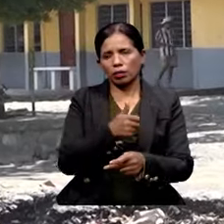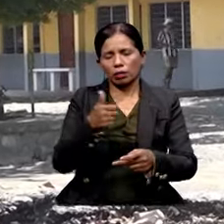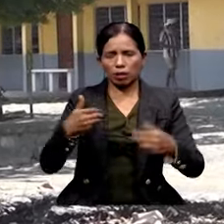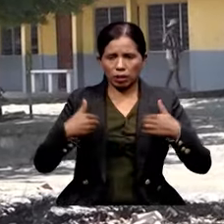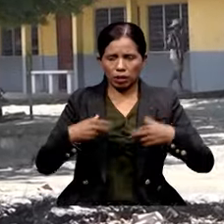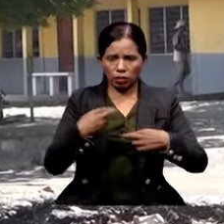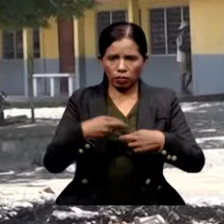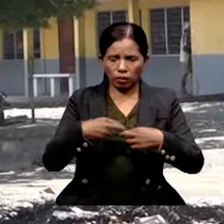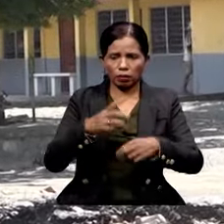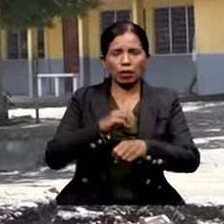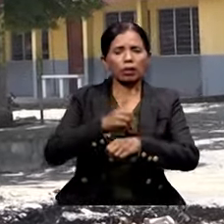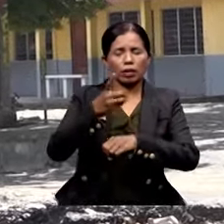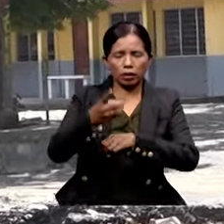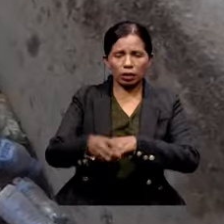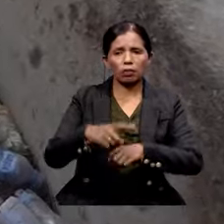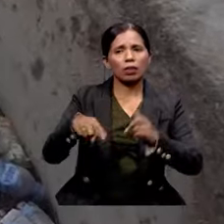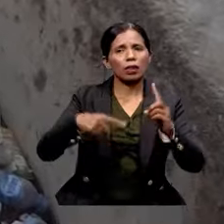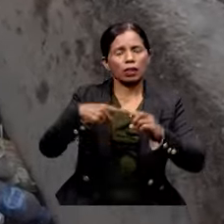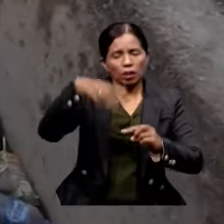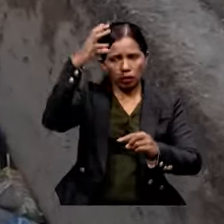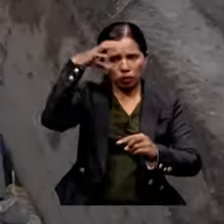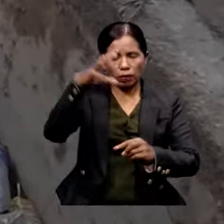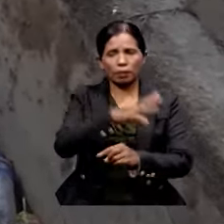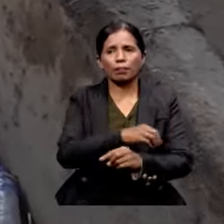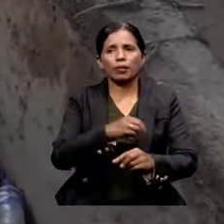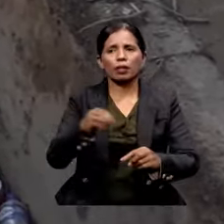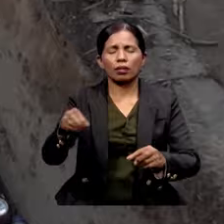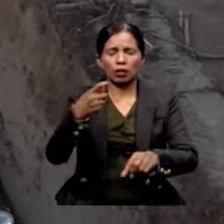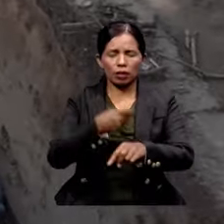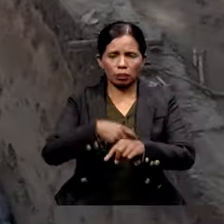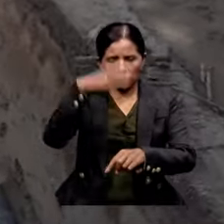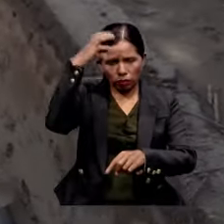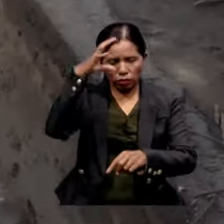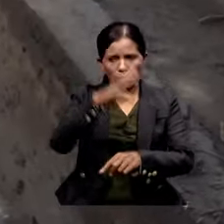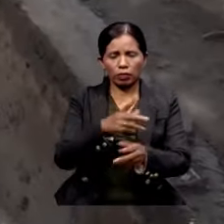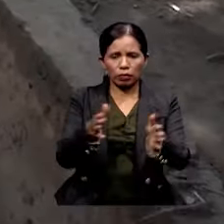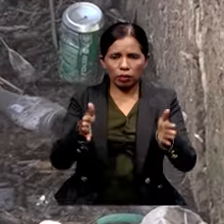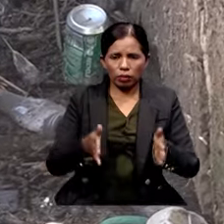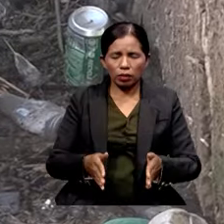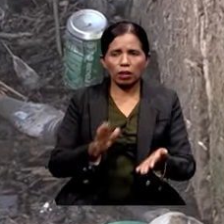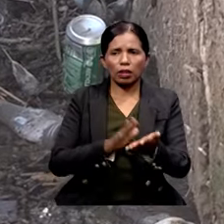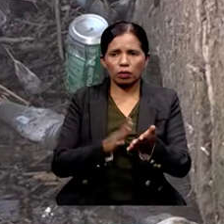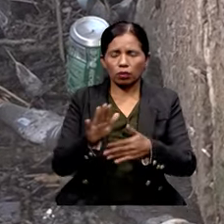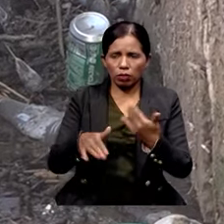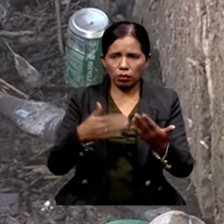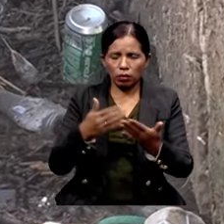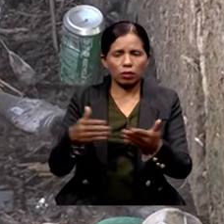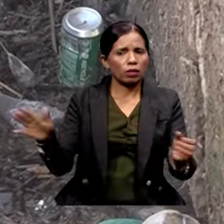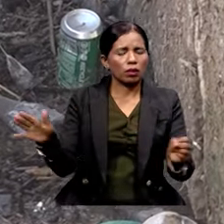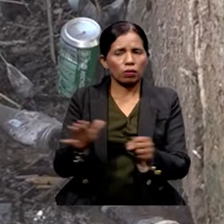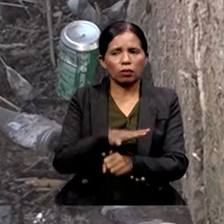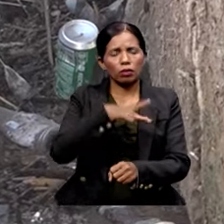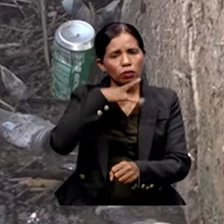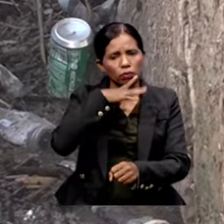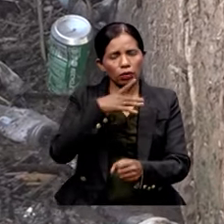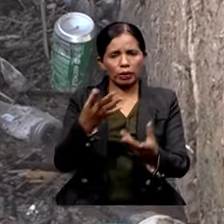da inundação, Banhira Udan Monurai. Além de ne, Banhira Tempo Udan, drenagem e a área escola Hirakne, na kun ho lixo oi